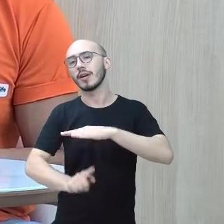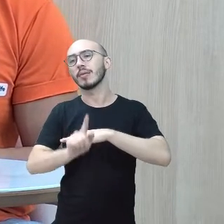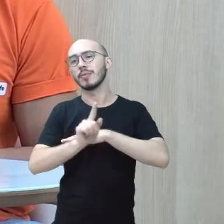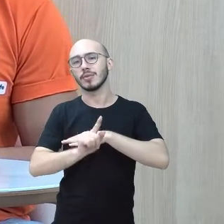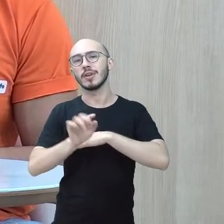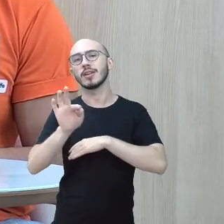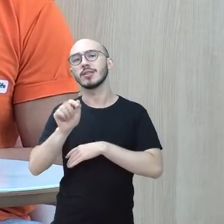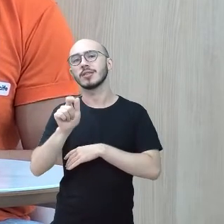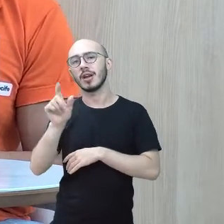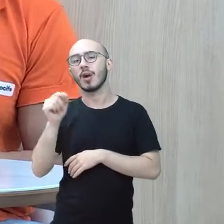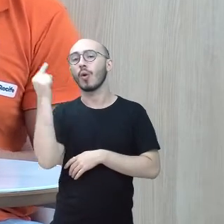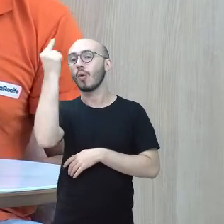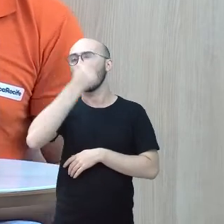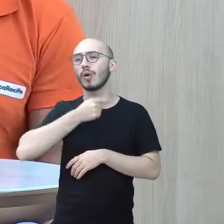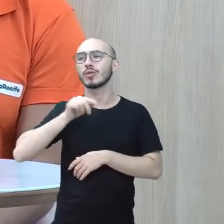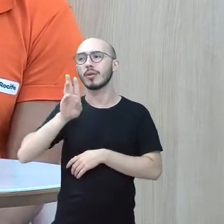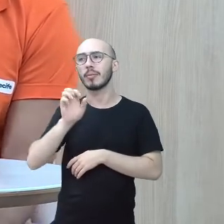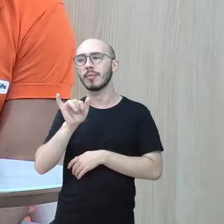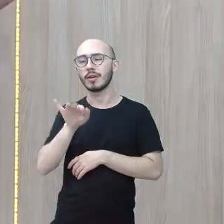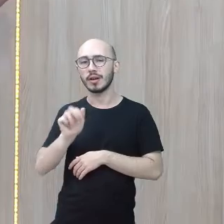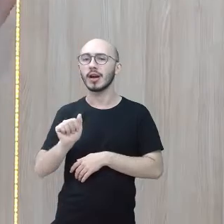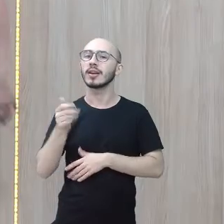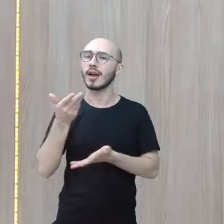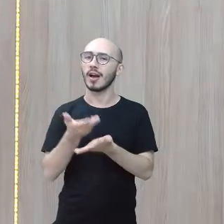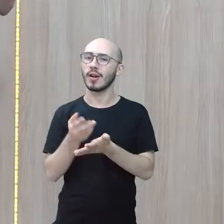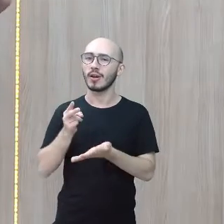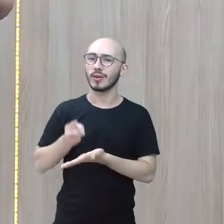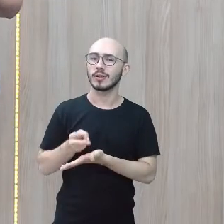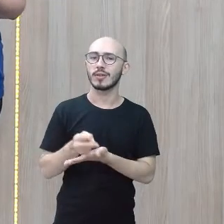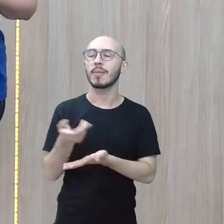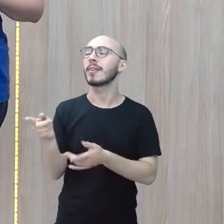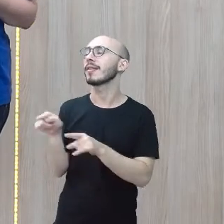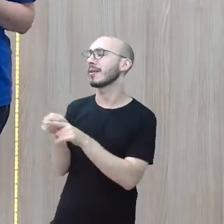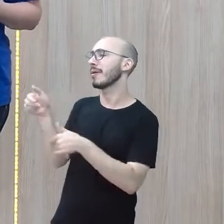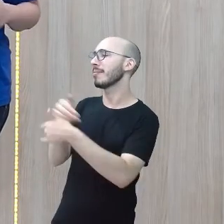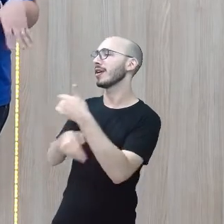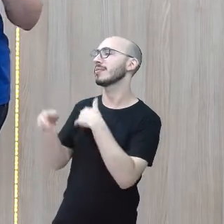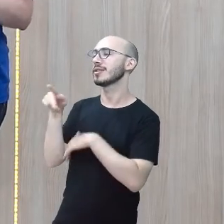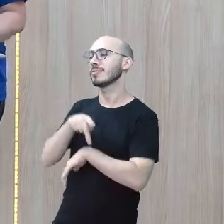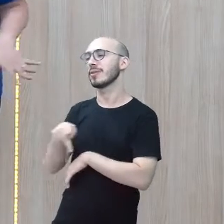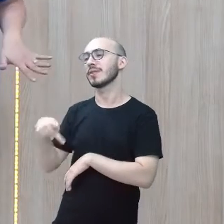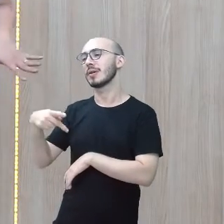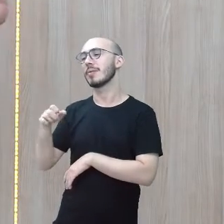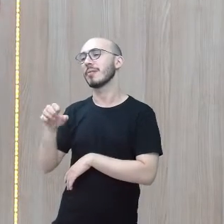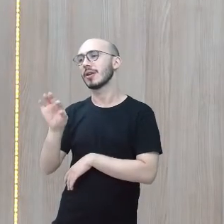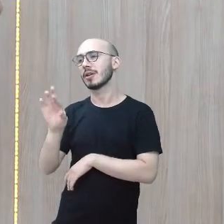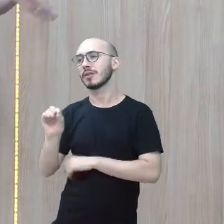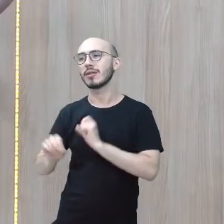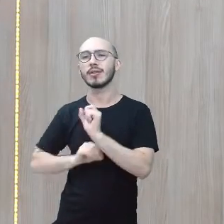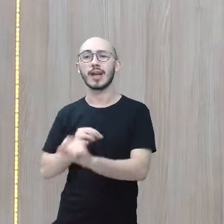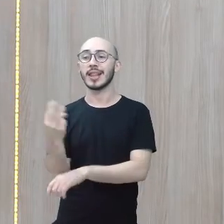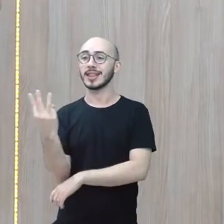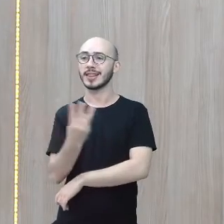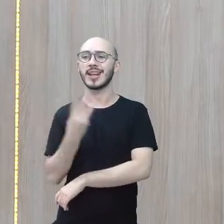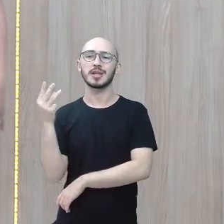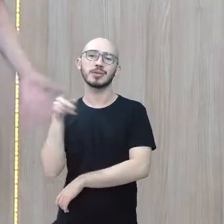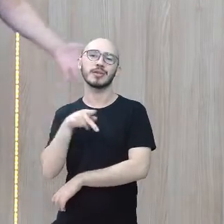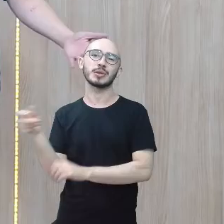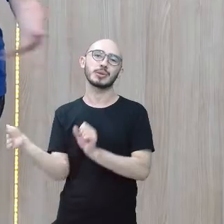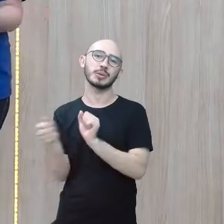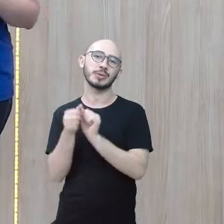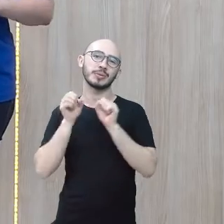da Briane, para continuar a nossa aula de hoje. E a participação do professor Pedro, né? Que esse trio aqui dá aula todo mundo